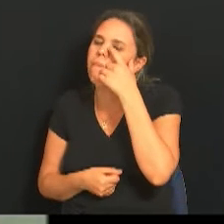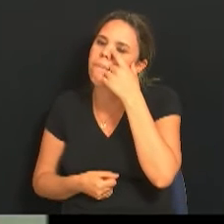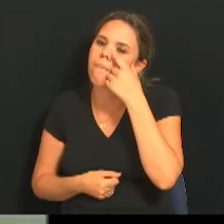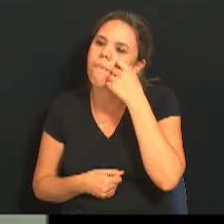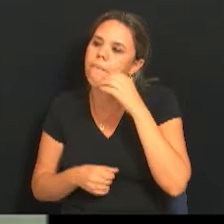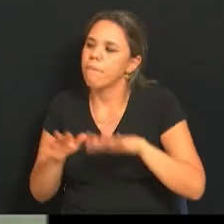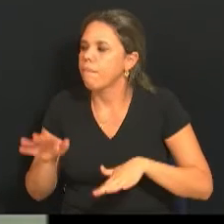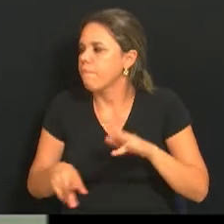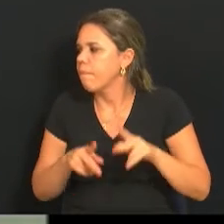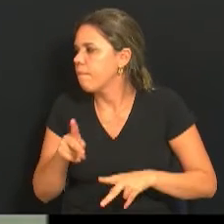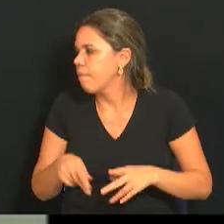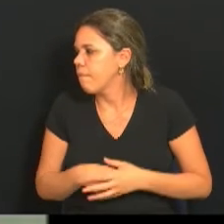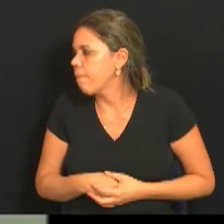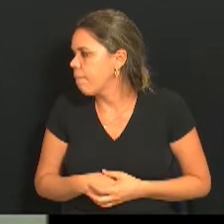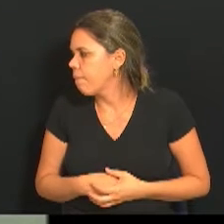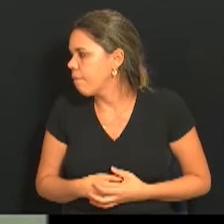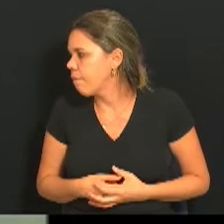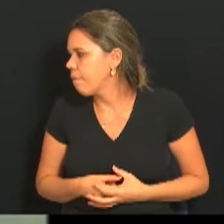pessoas,